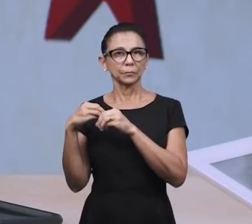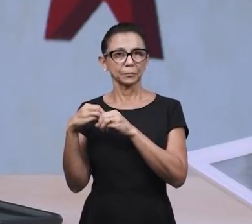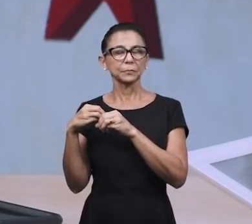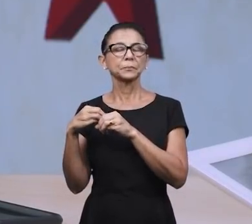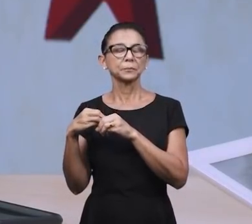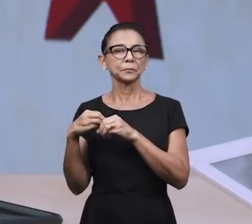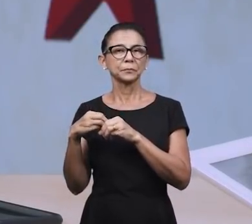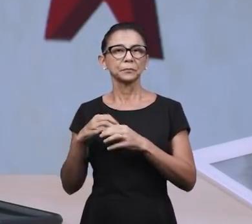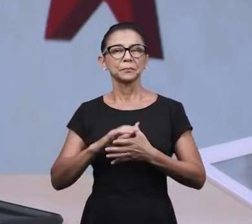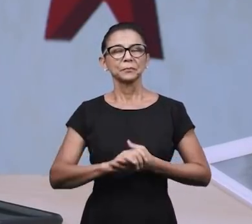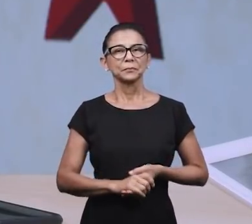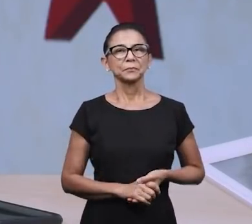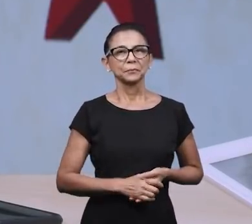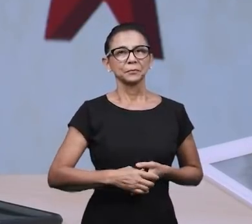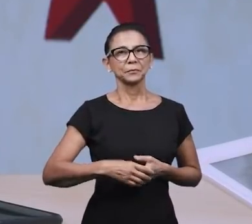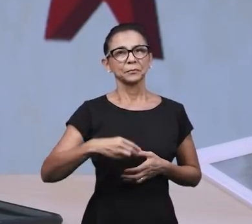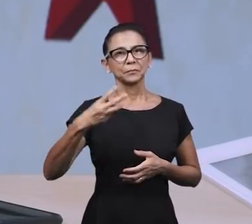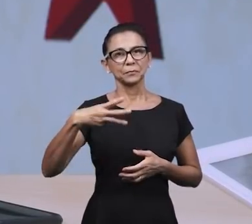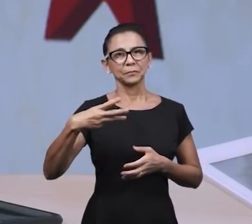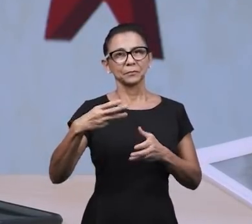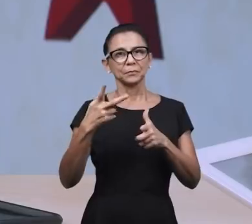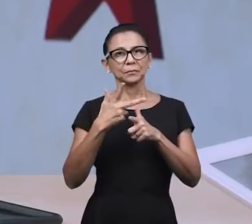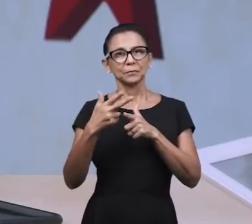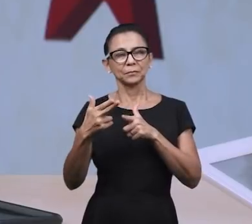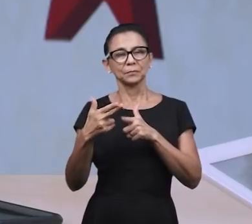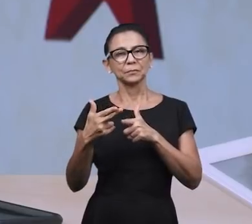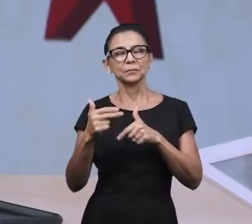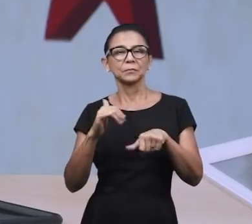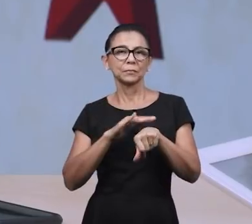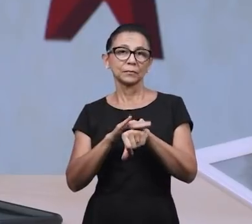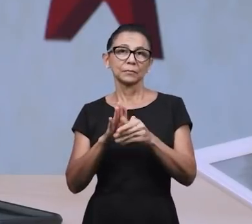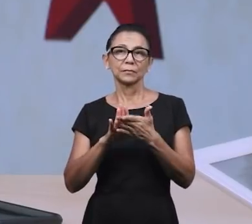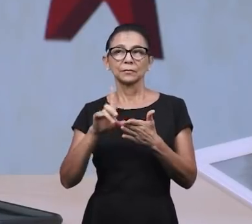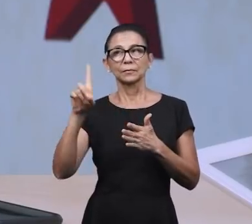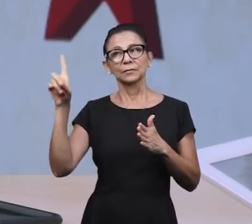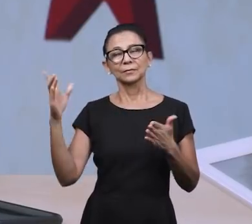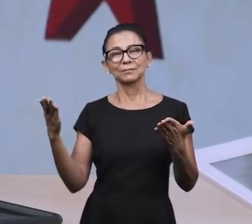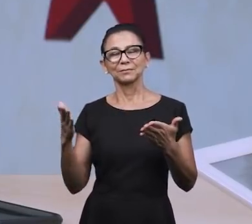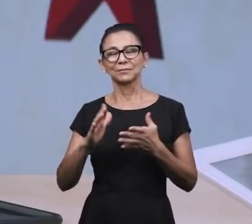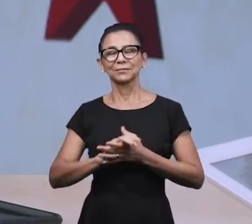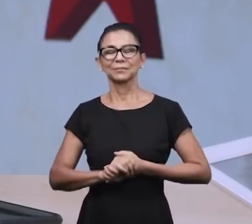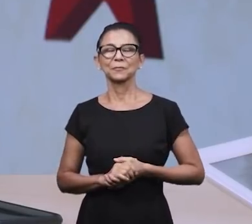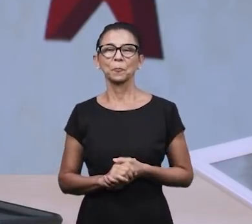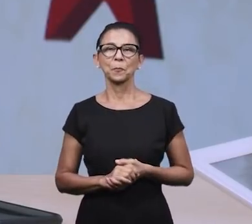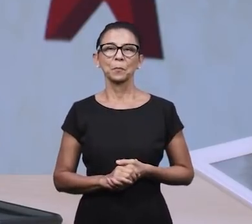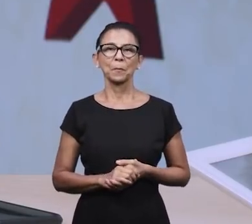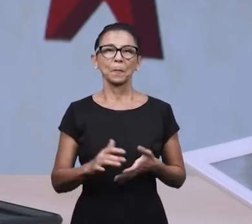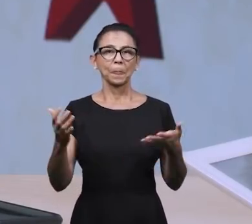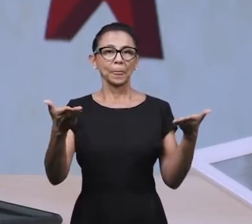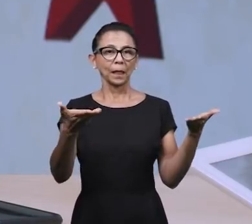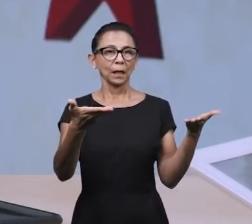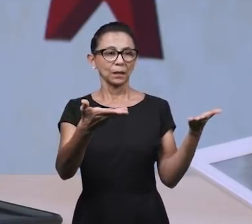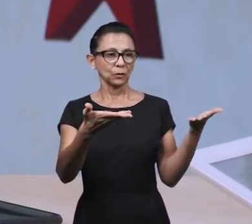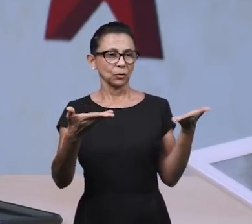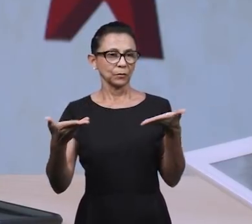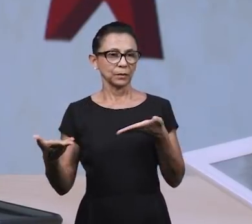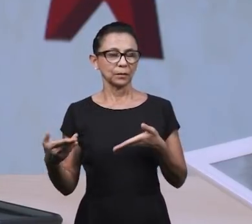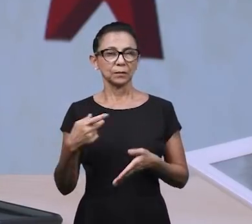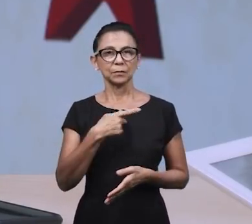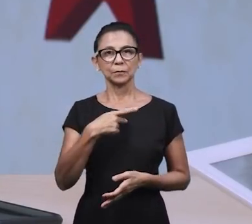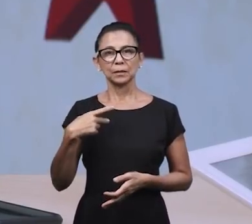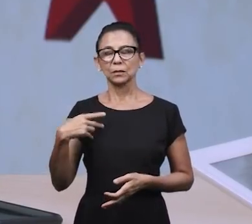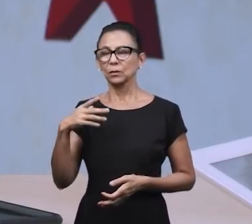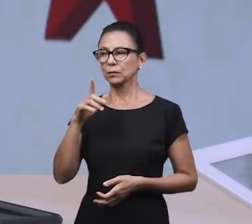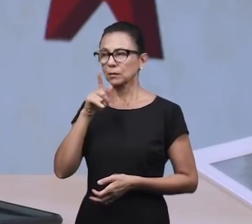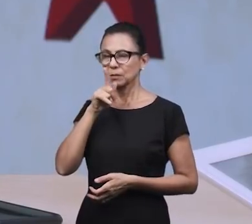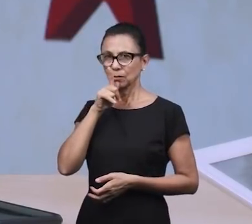concluindo nesta terceira edição do Conversas Bíblicas sobre esse tema. E mais uma vez, para abordar esse assunto, eu recebo hoje aqui comigo o